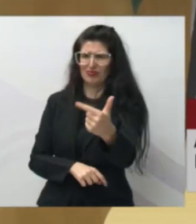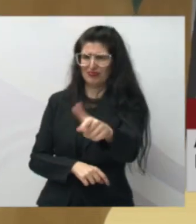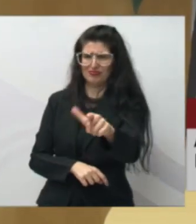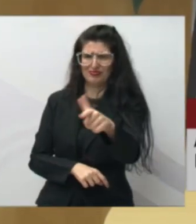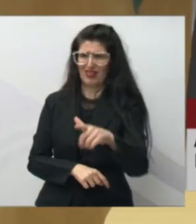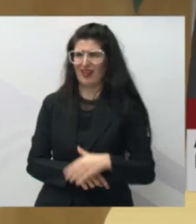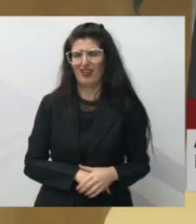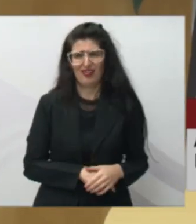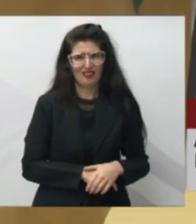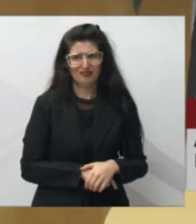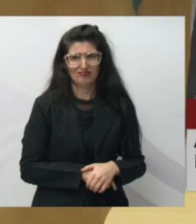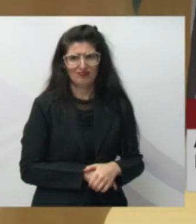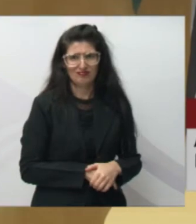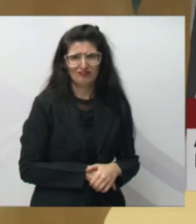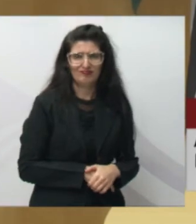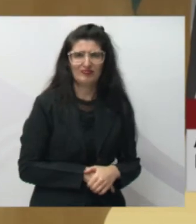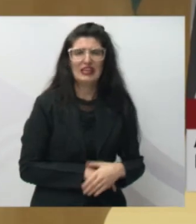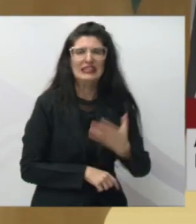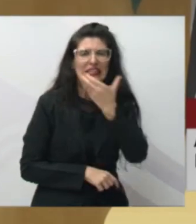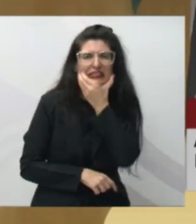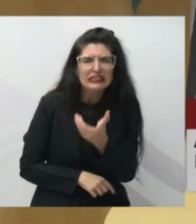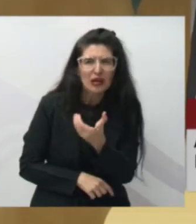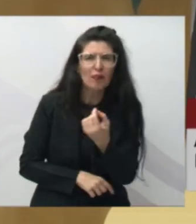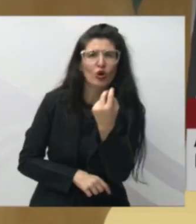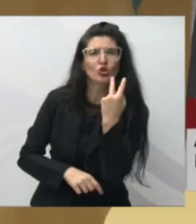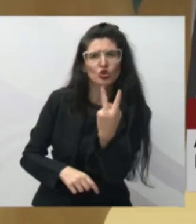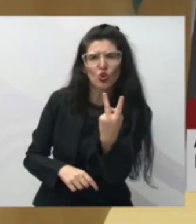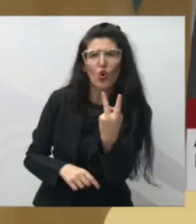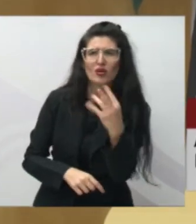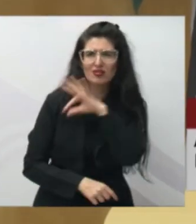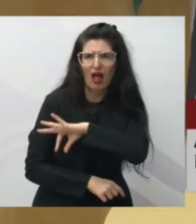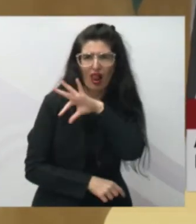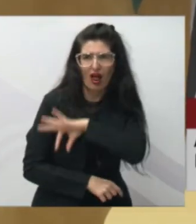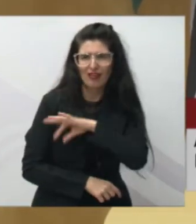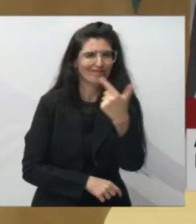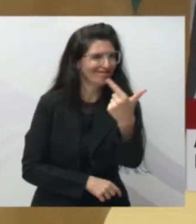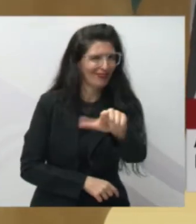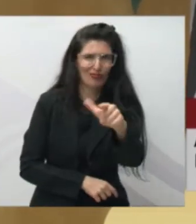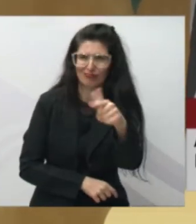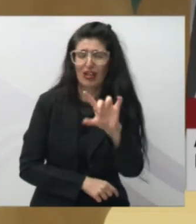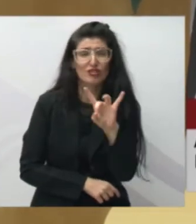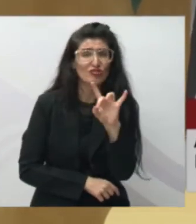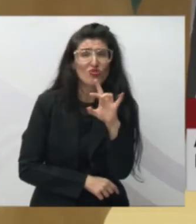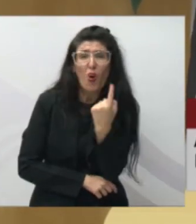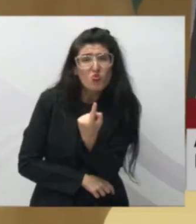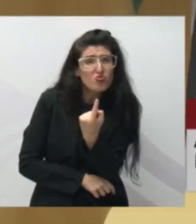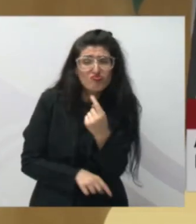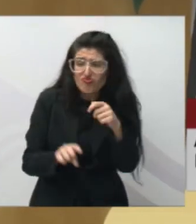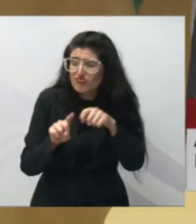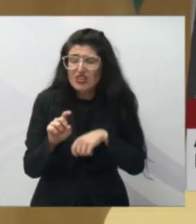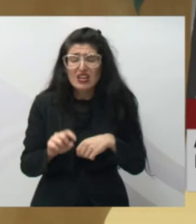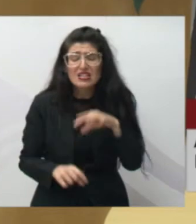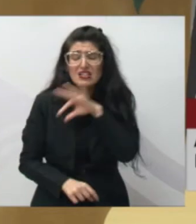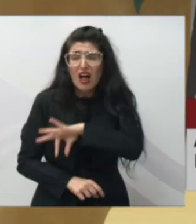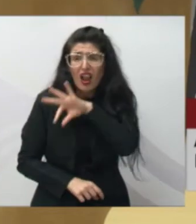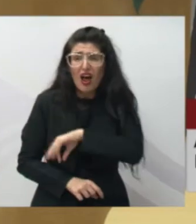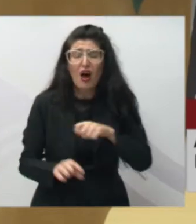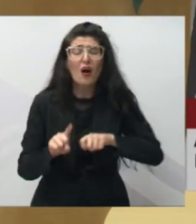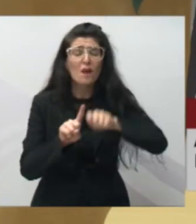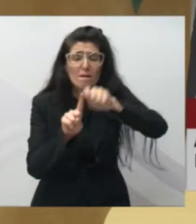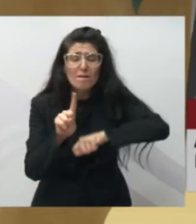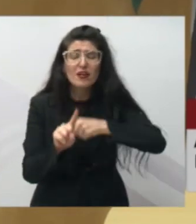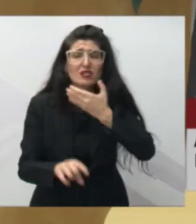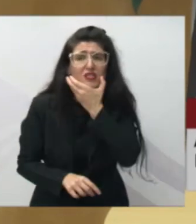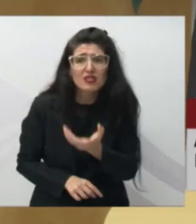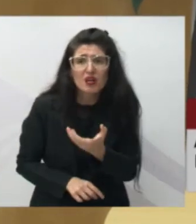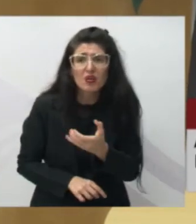Nem 13º, que a lei permite também que a gente tenha. Nós não temos. Então é a Câmara bem enxuta, sim. Agora, com